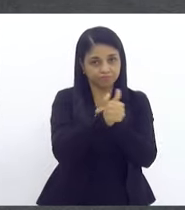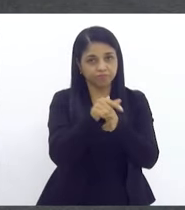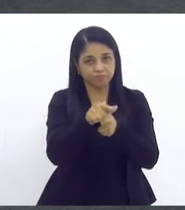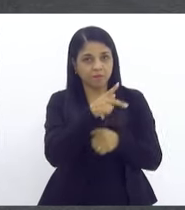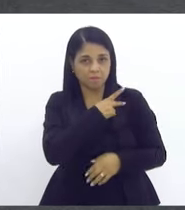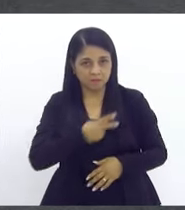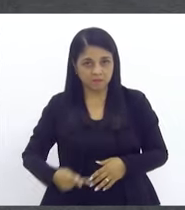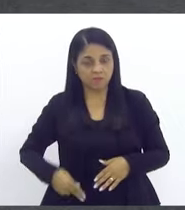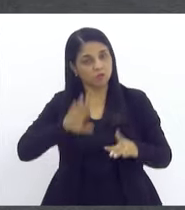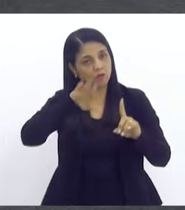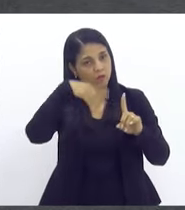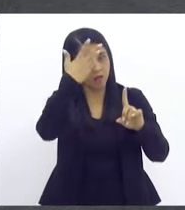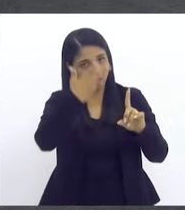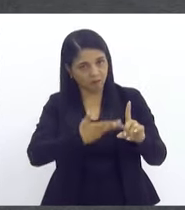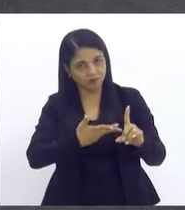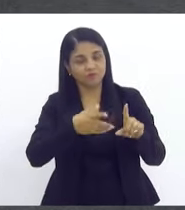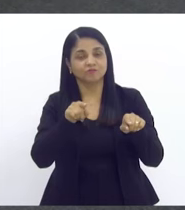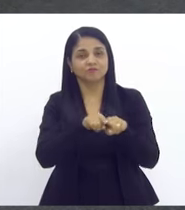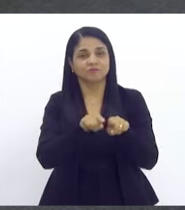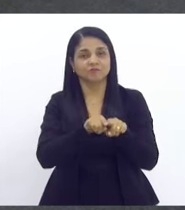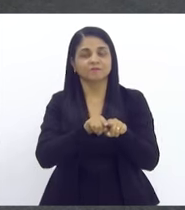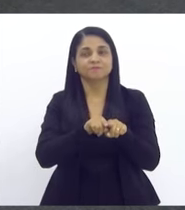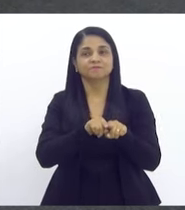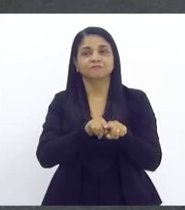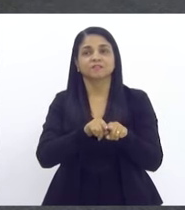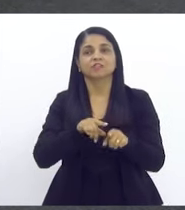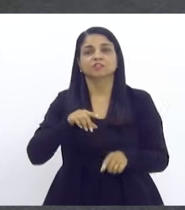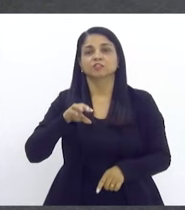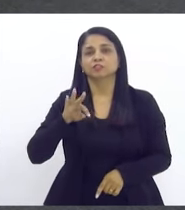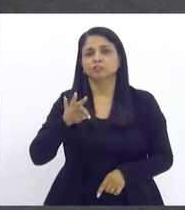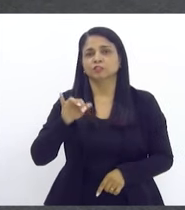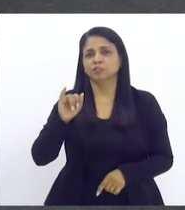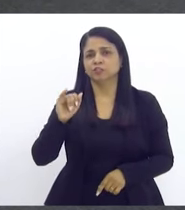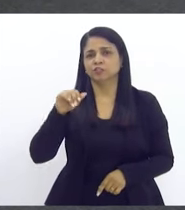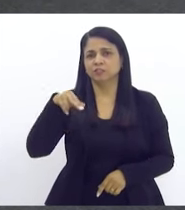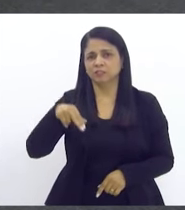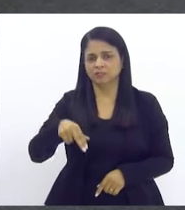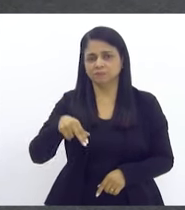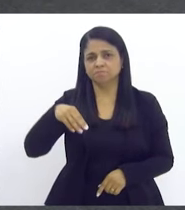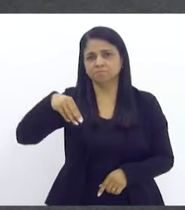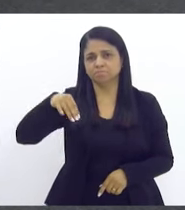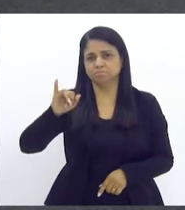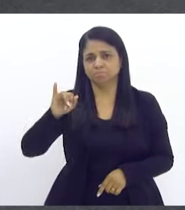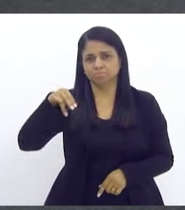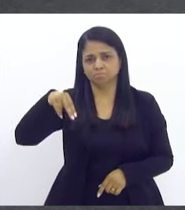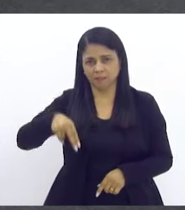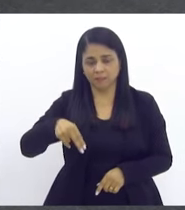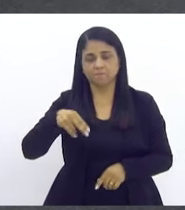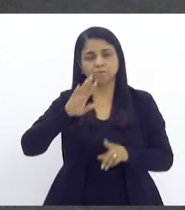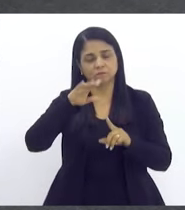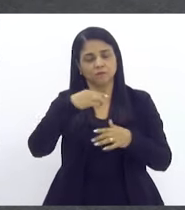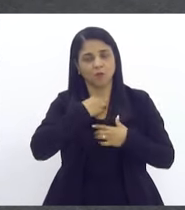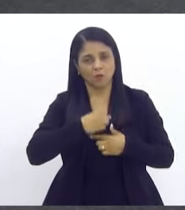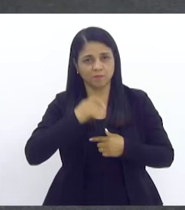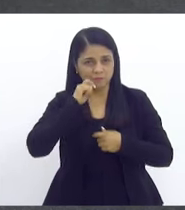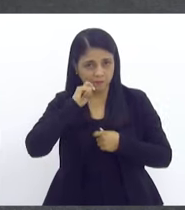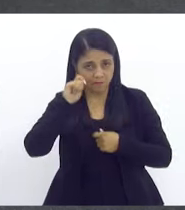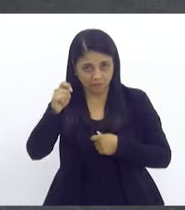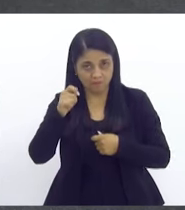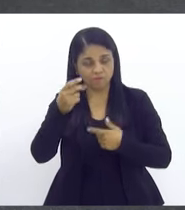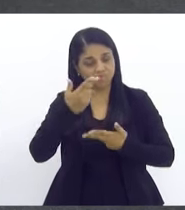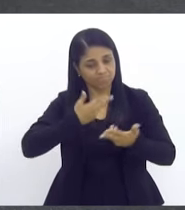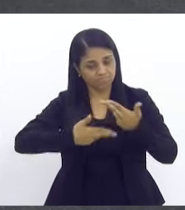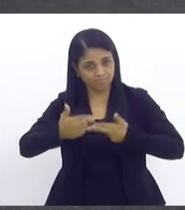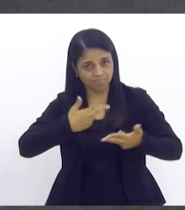deixar de elogiar a medalha para Tianmin. Parabéns pela medalha, uma homenagem devida e merecida, e que essas